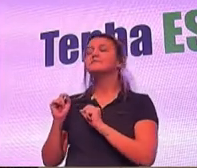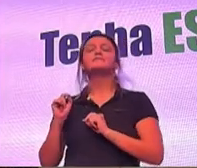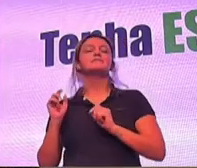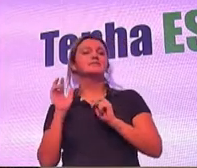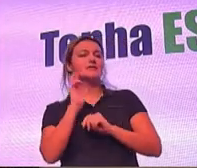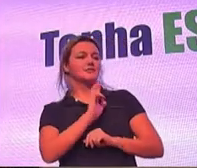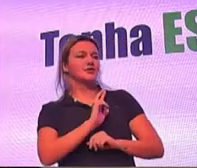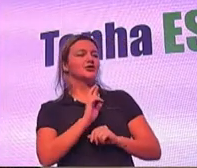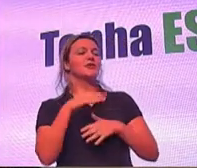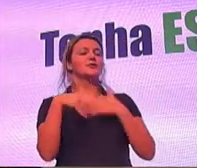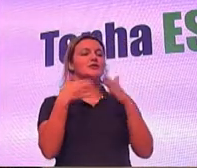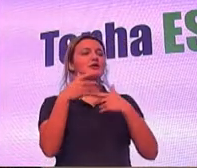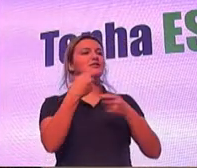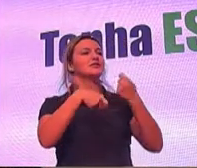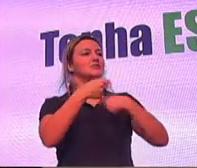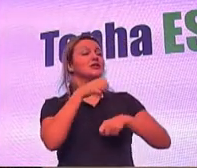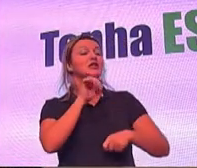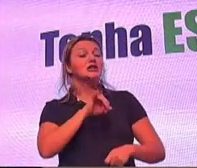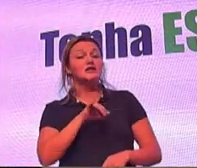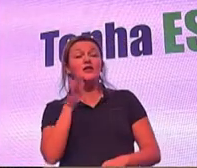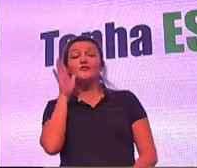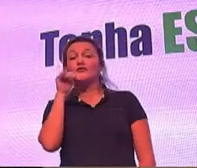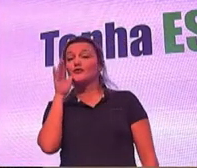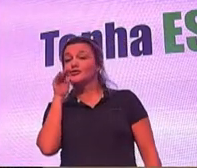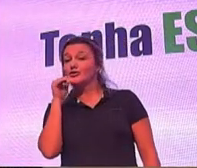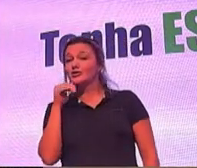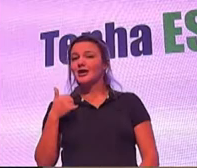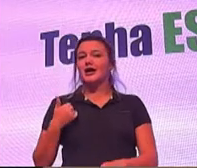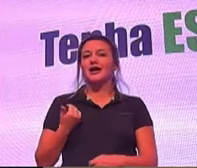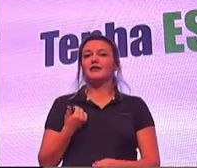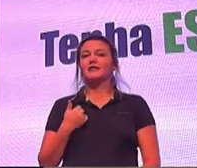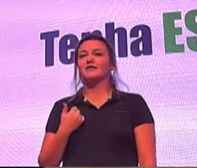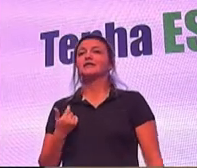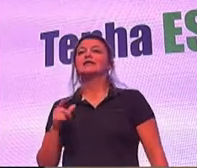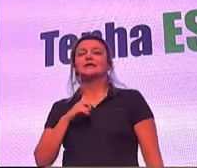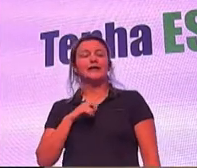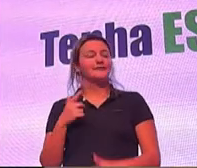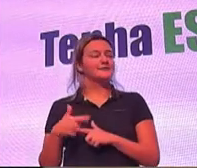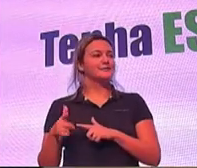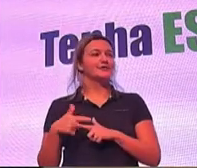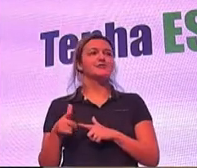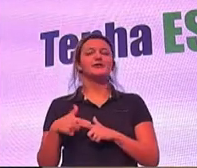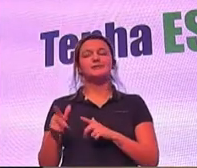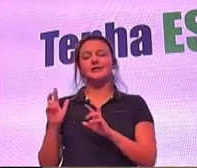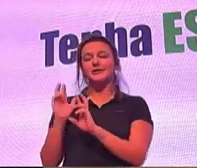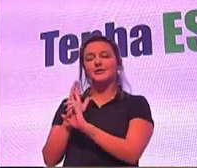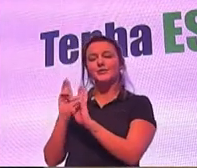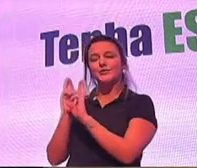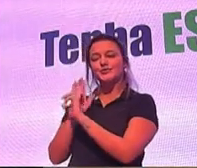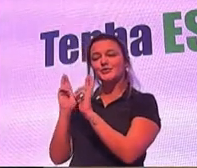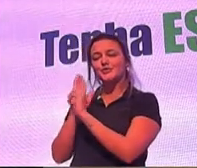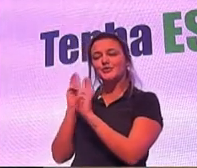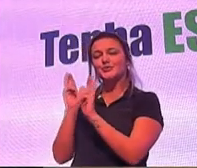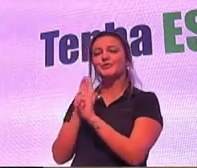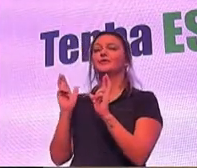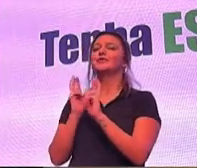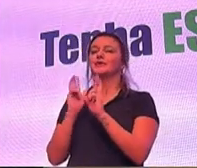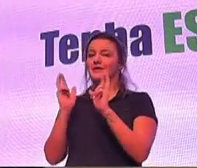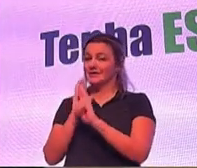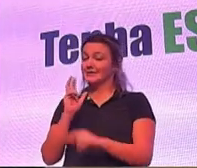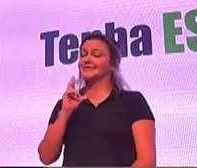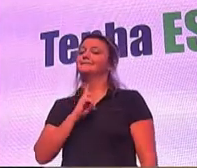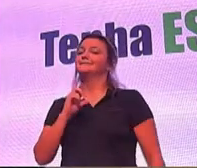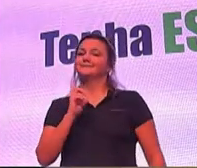processo administrativo. Se algum funcionário fez algum mal feito, a gente vai verificar fez por imprudência,